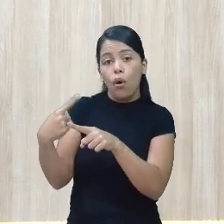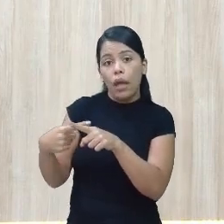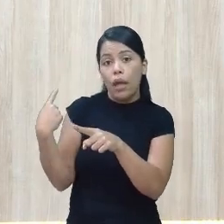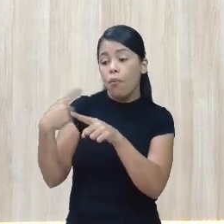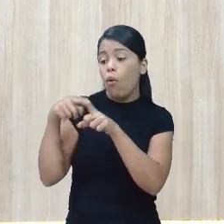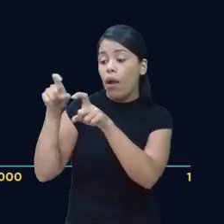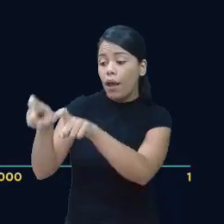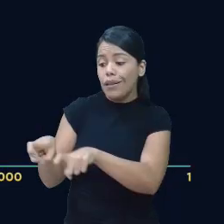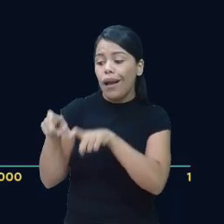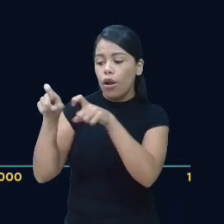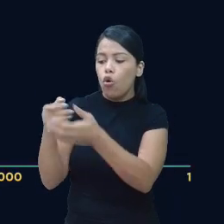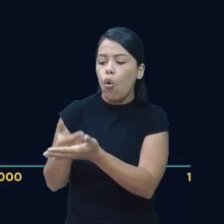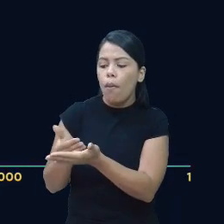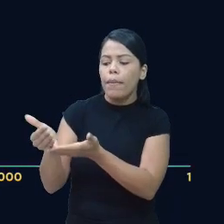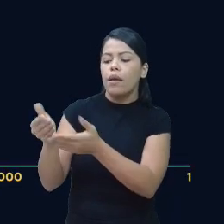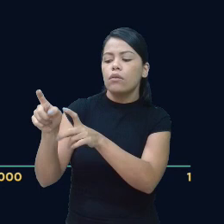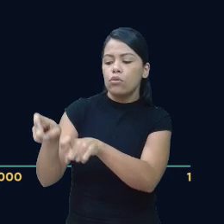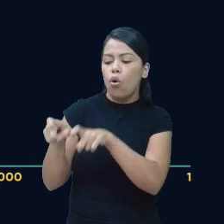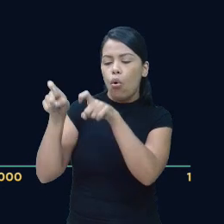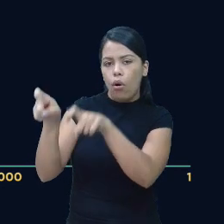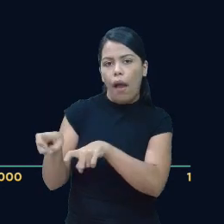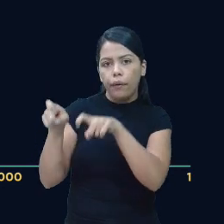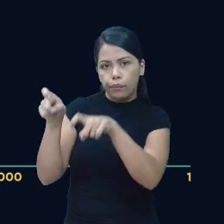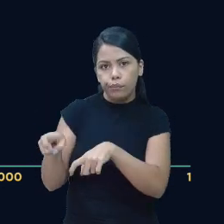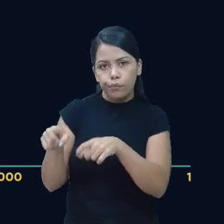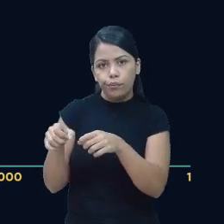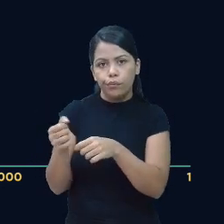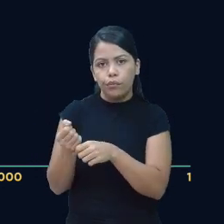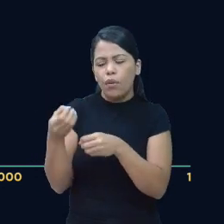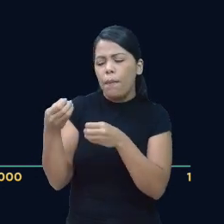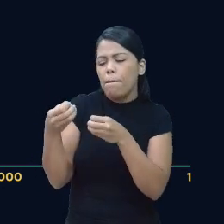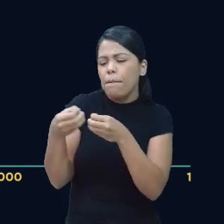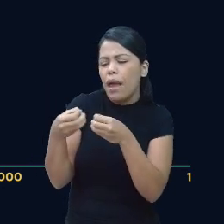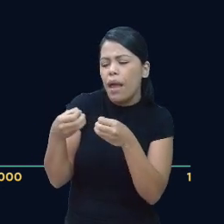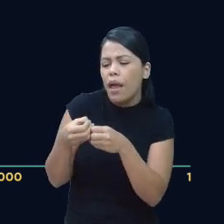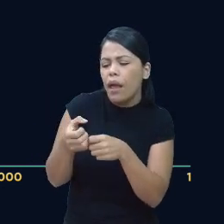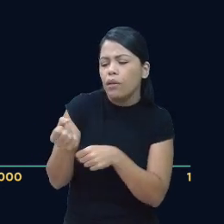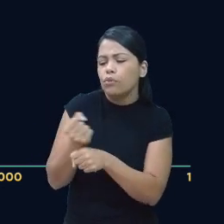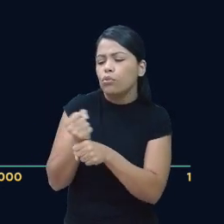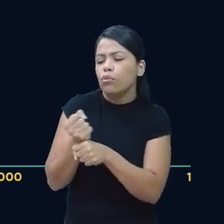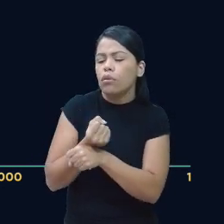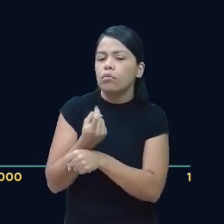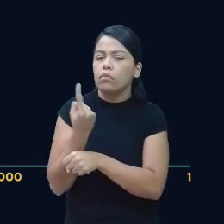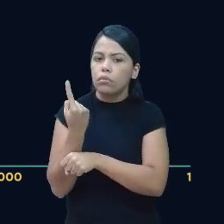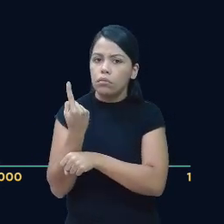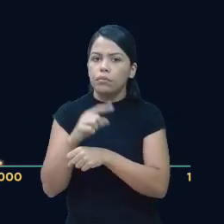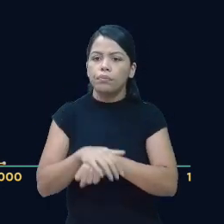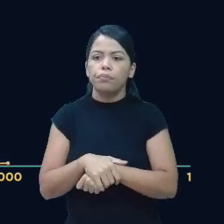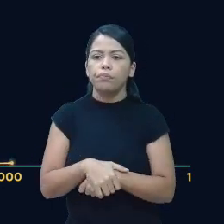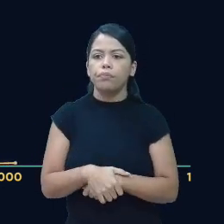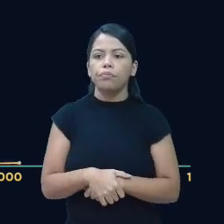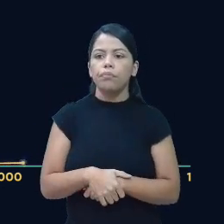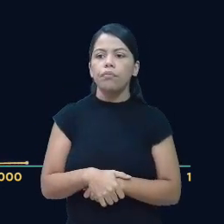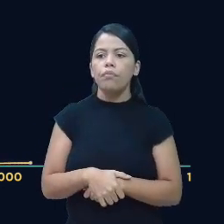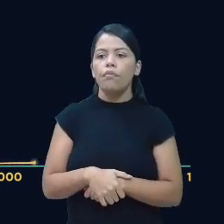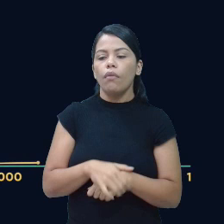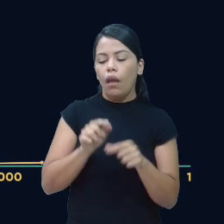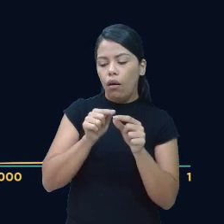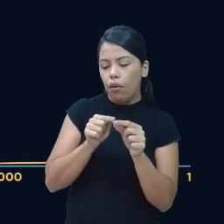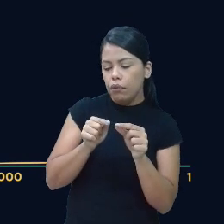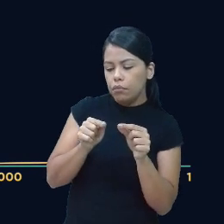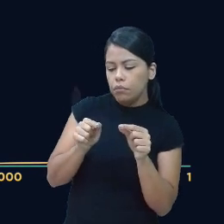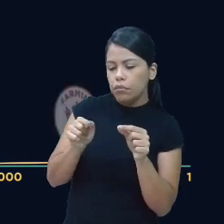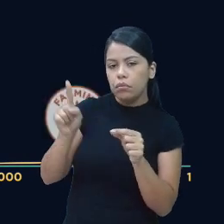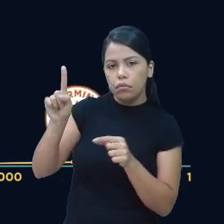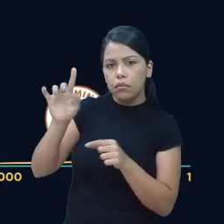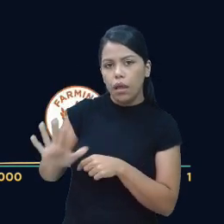elevado, que é quando chega aqui próximo do ano 1, o nascimento de Cristo, né? Então aqui, ó, 20.000 anos,